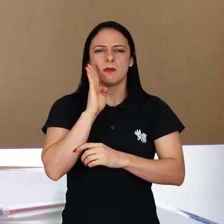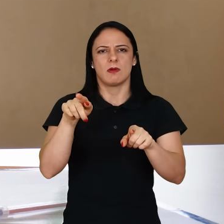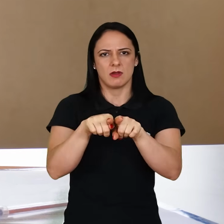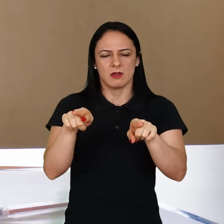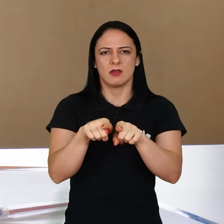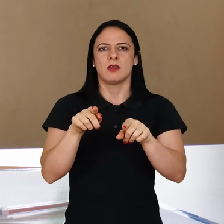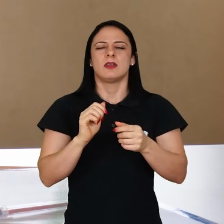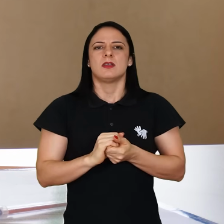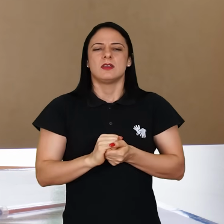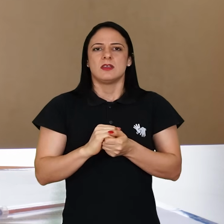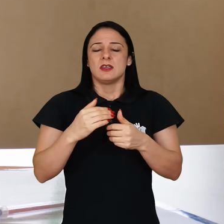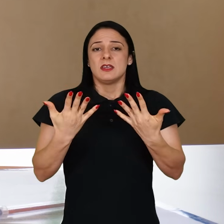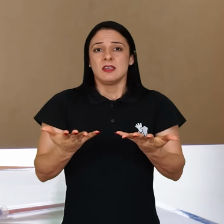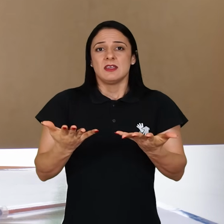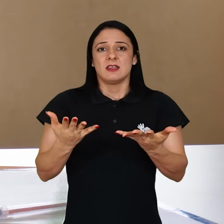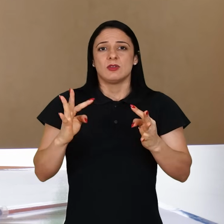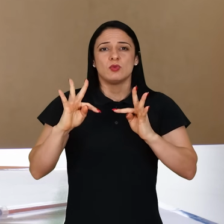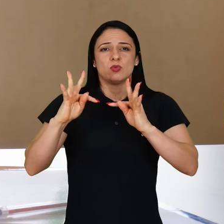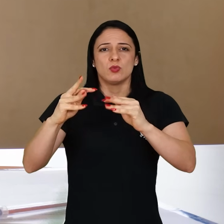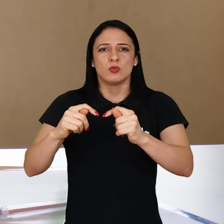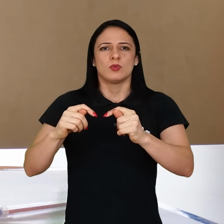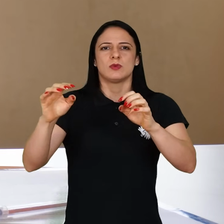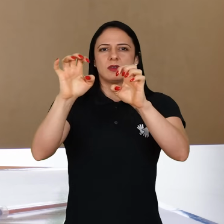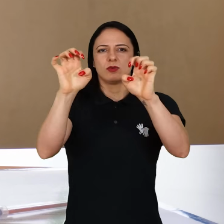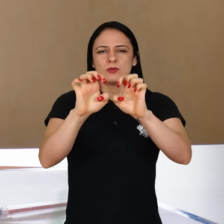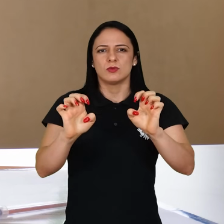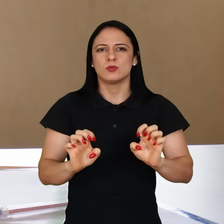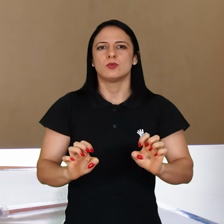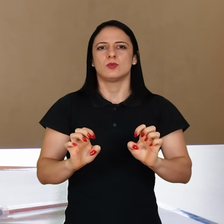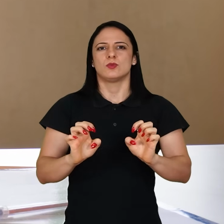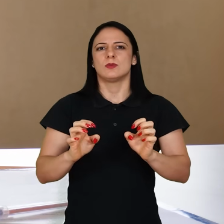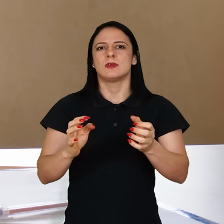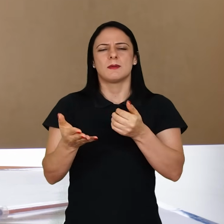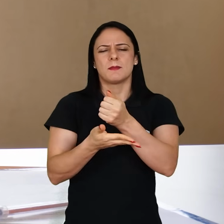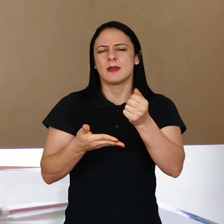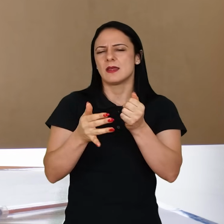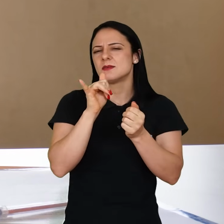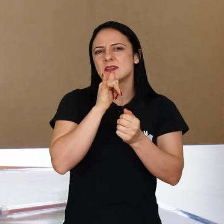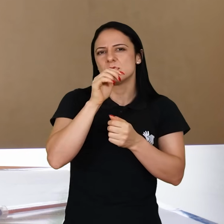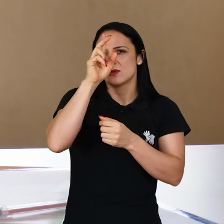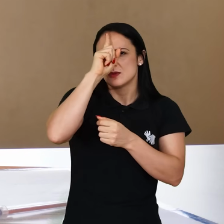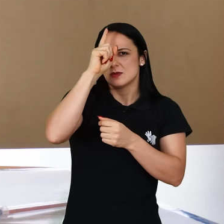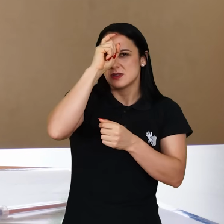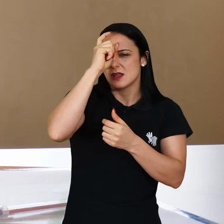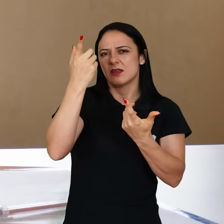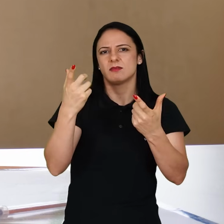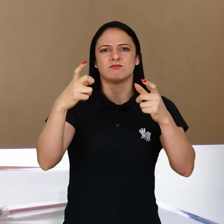bares, né? E também com todo tipo de infraestrutura básica, como